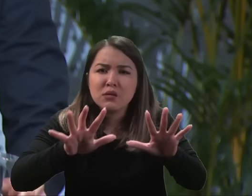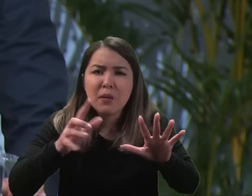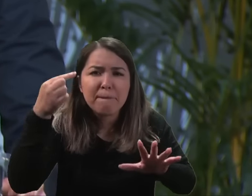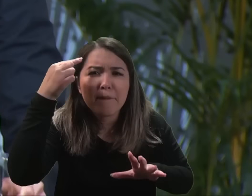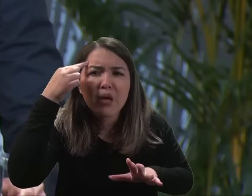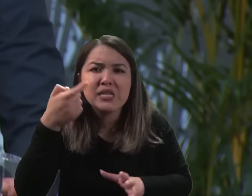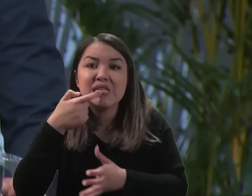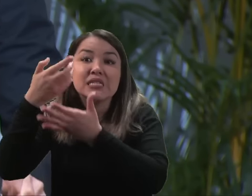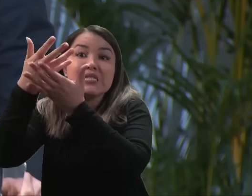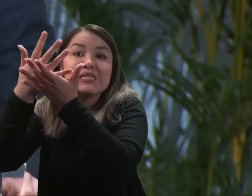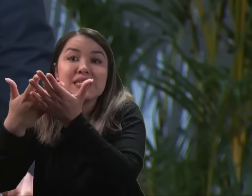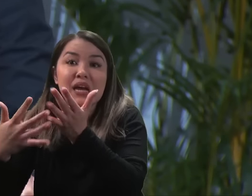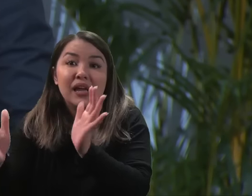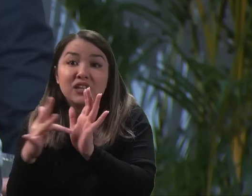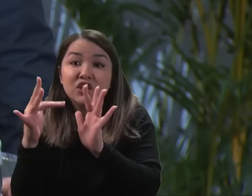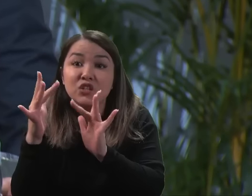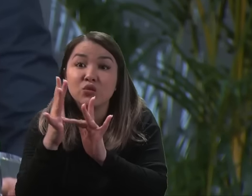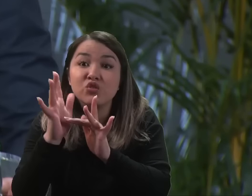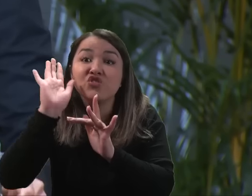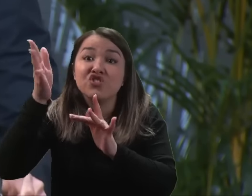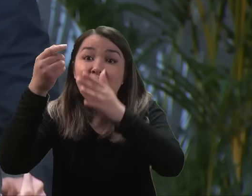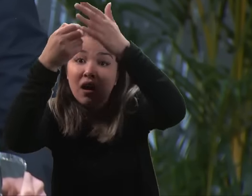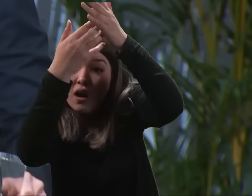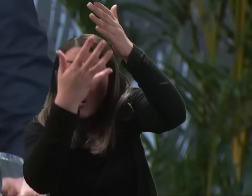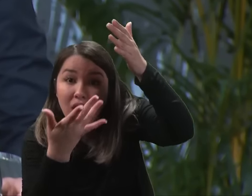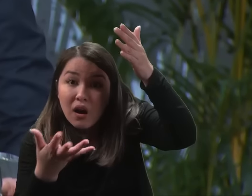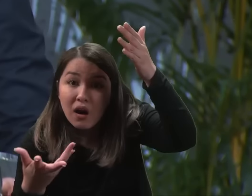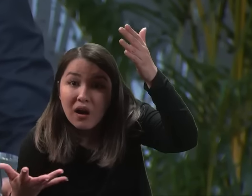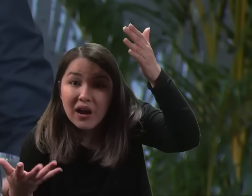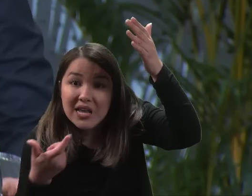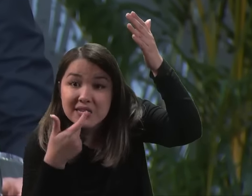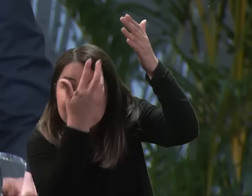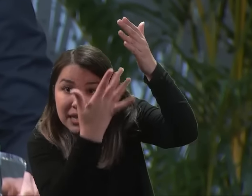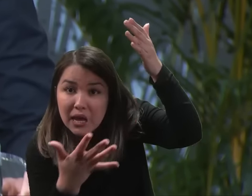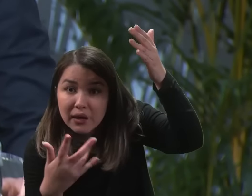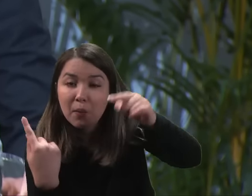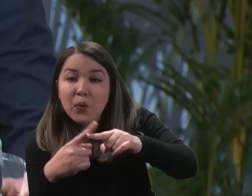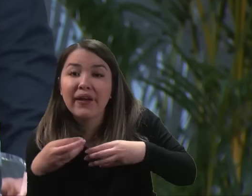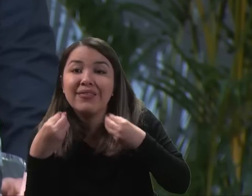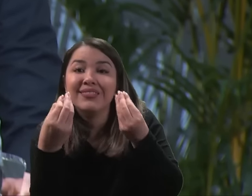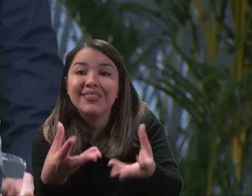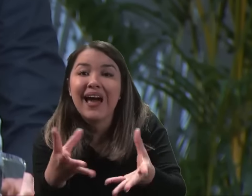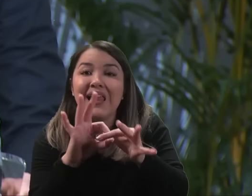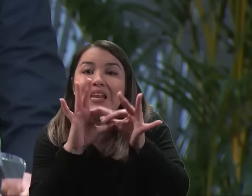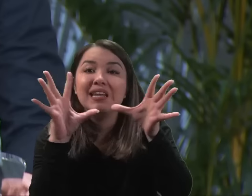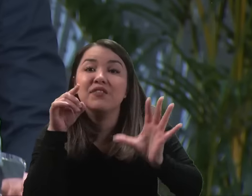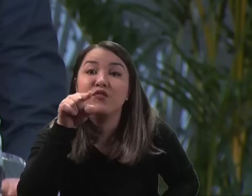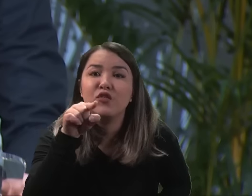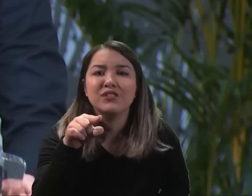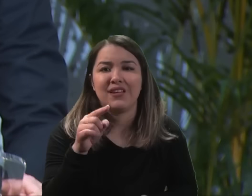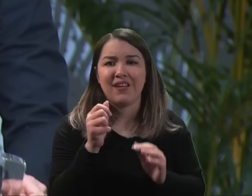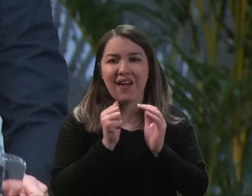foi derramado para te libertar amém